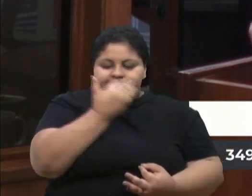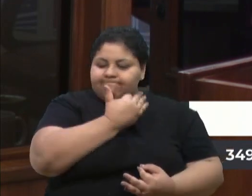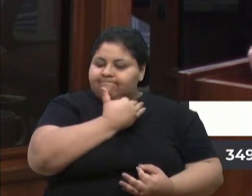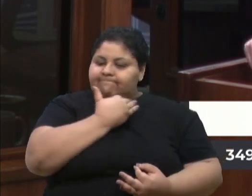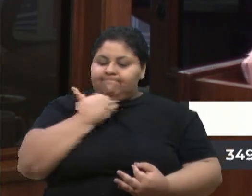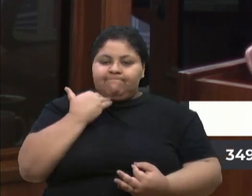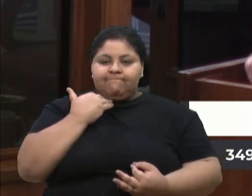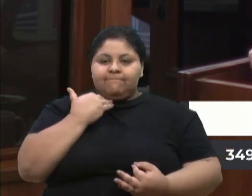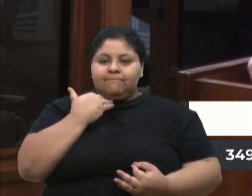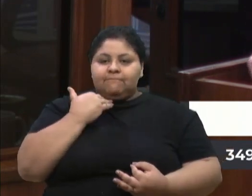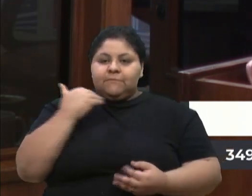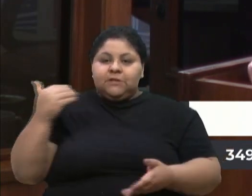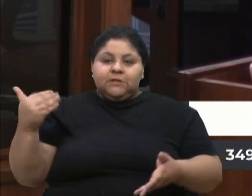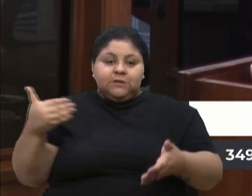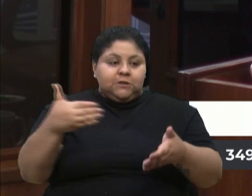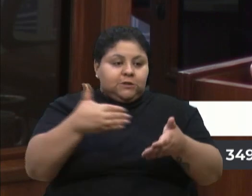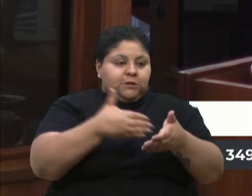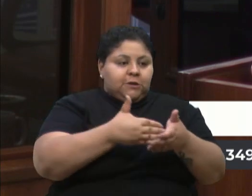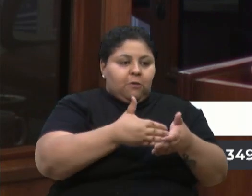e chegou lá